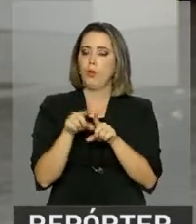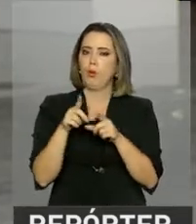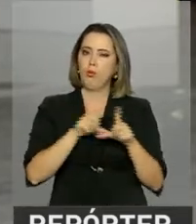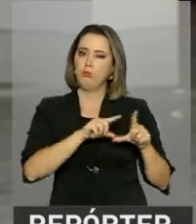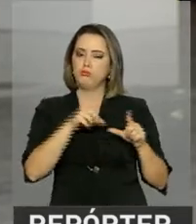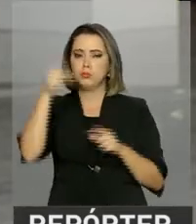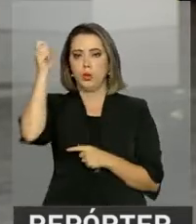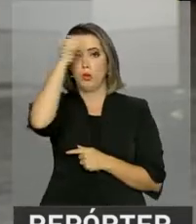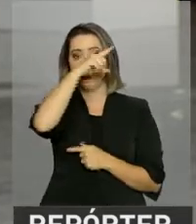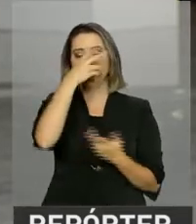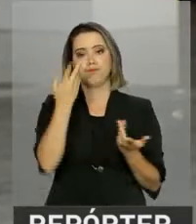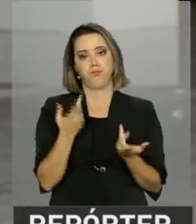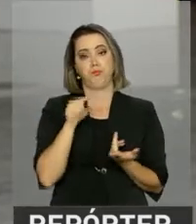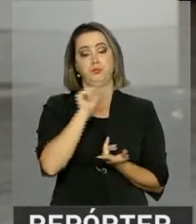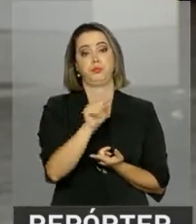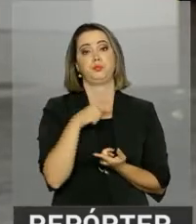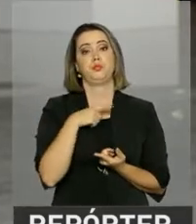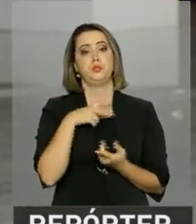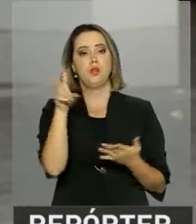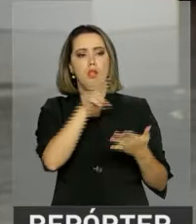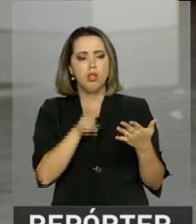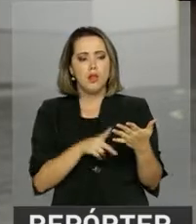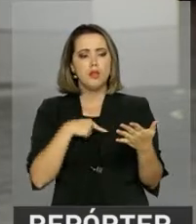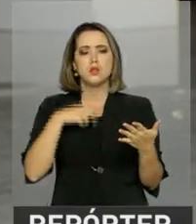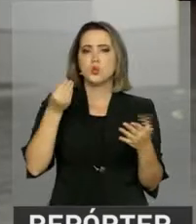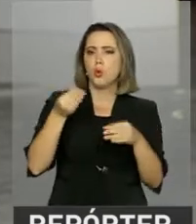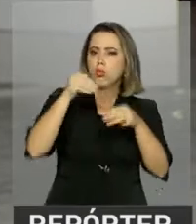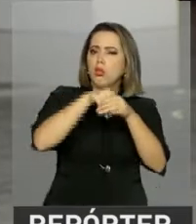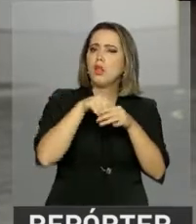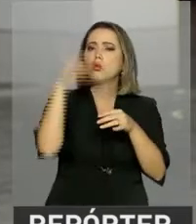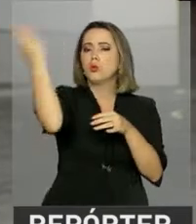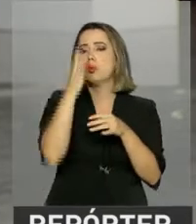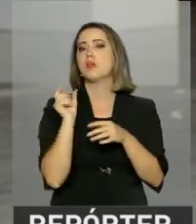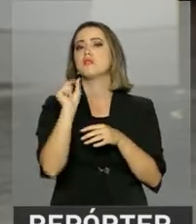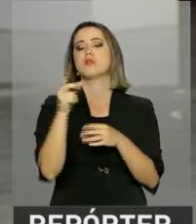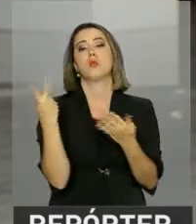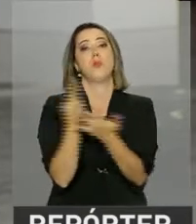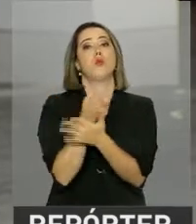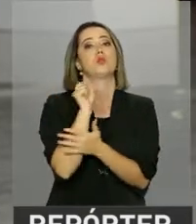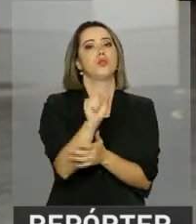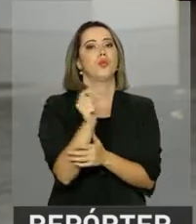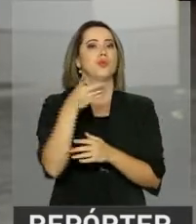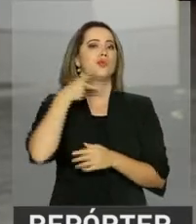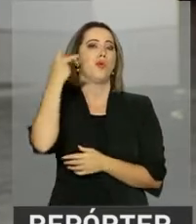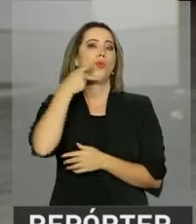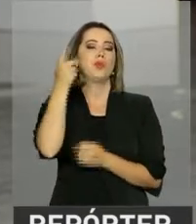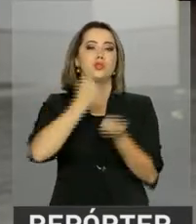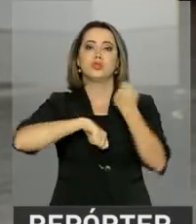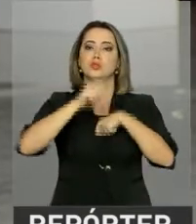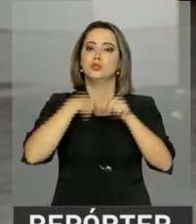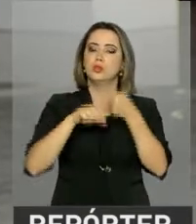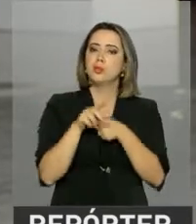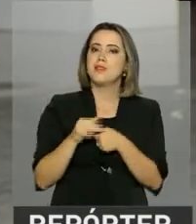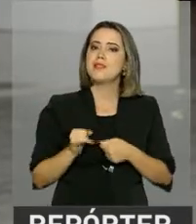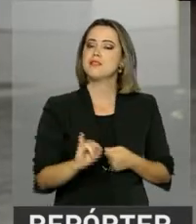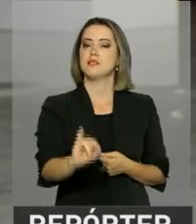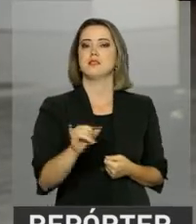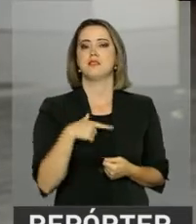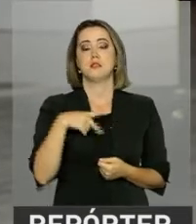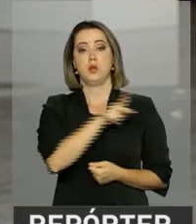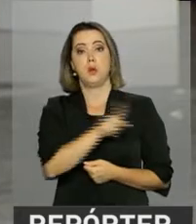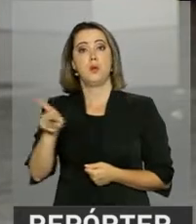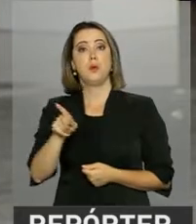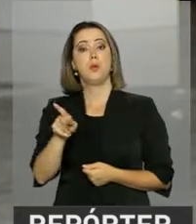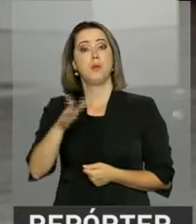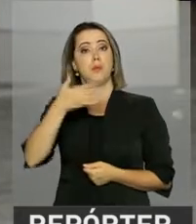externos o relatório analisou por exemplo o que pode acontecer com a política econômica caso o presidente